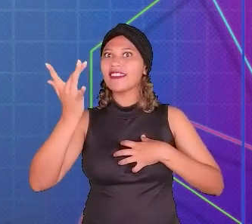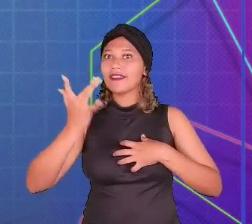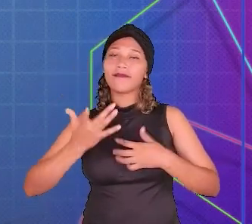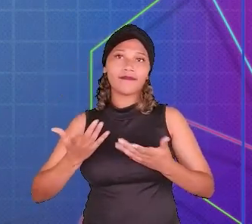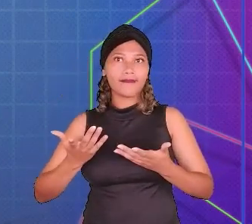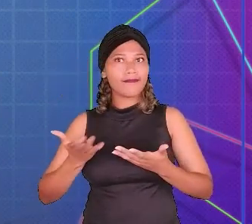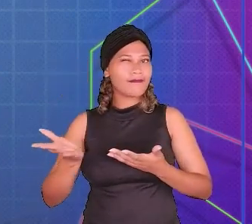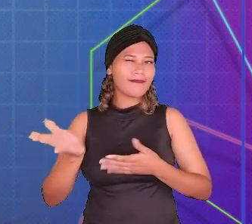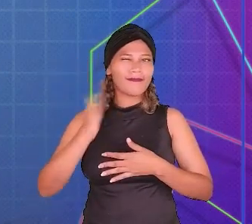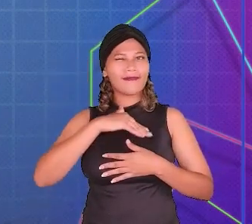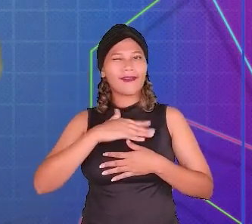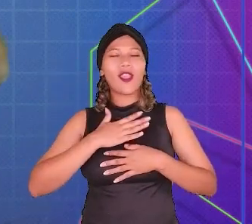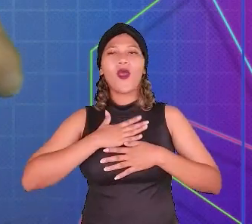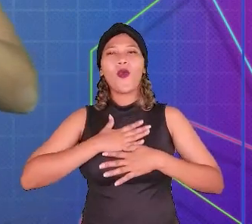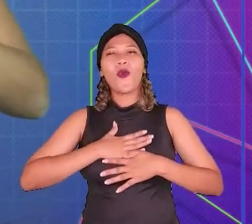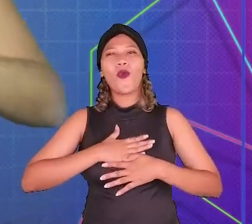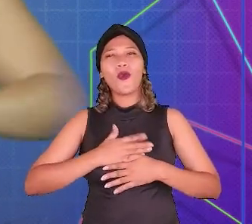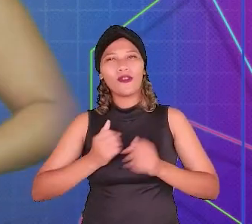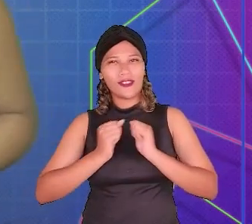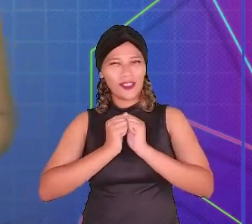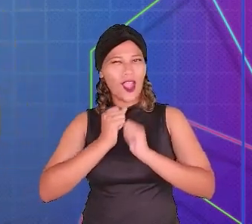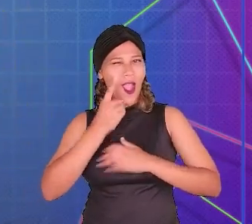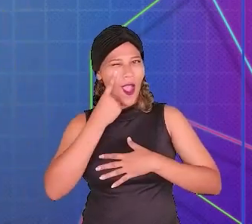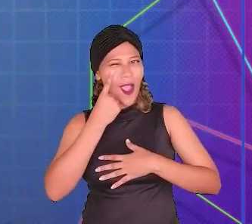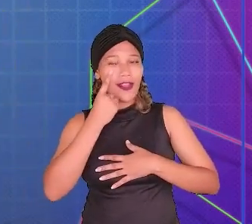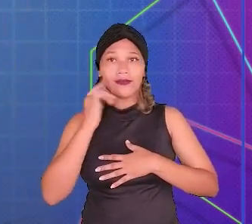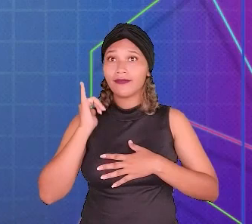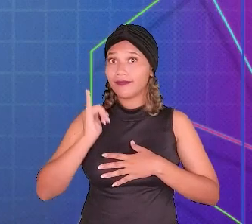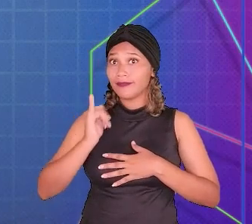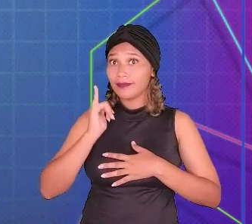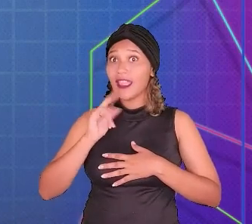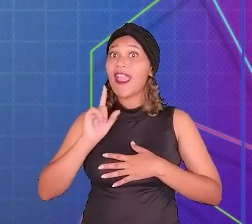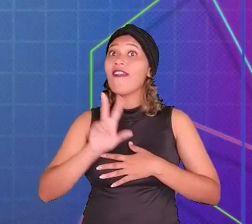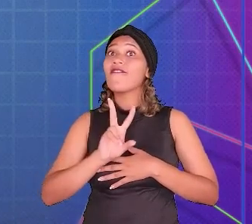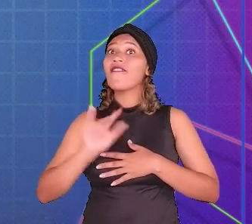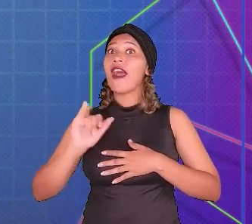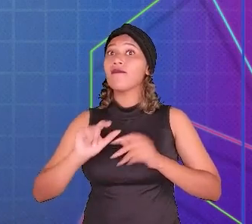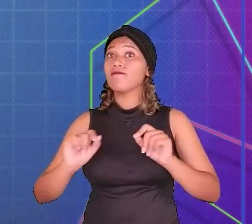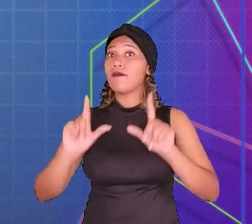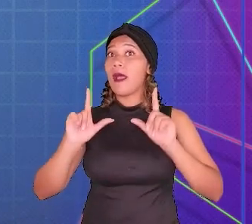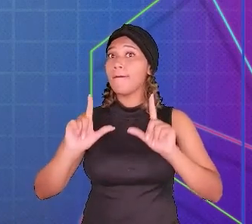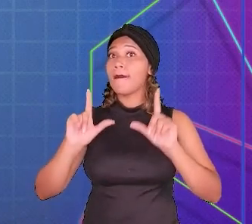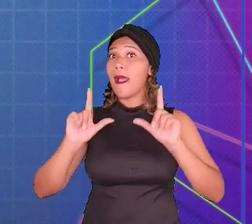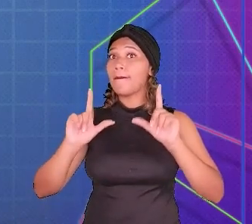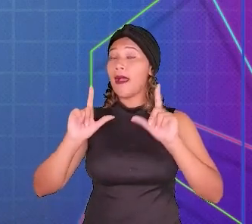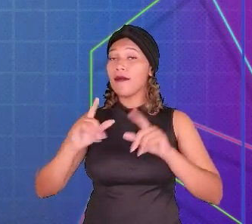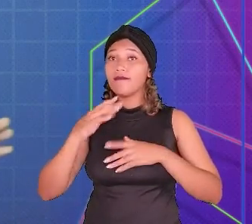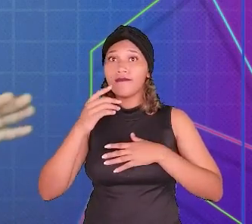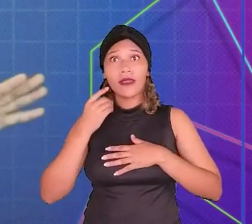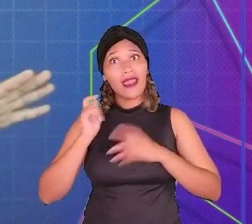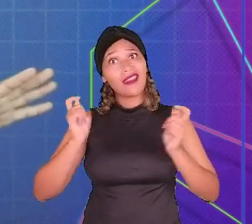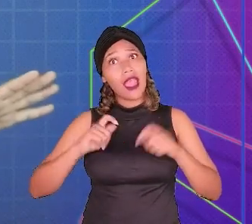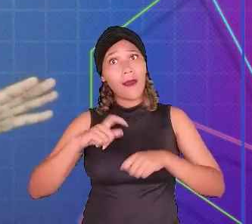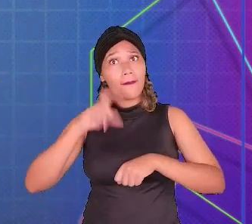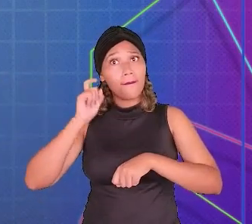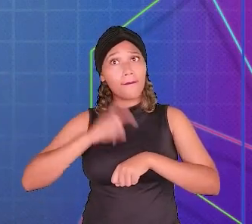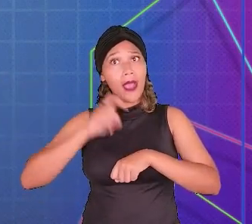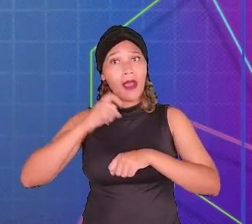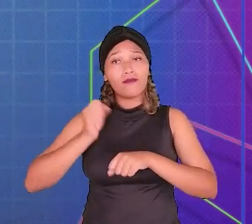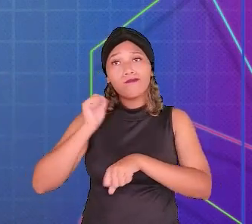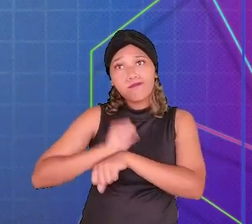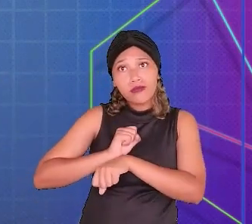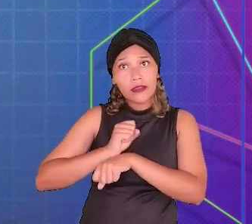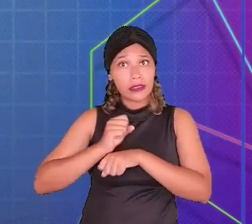facilidade. Recupera o fôlego e olha só. Eu vou dizer e vai aparecer aí na sua tela. Você pode pausar se quiser